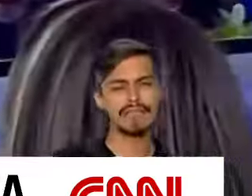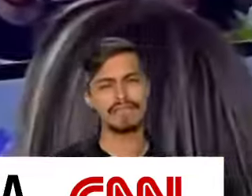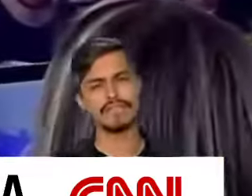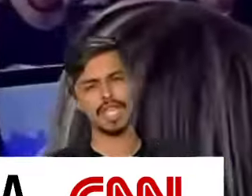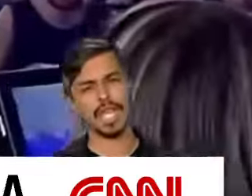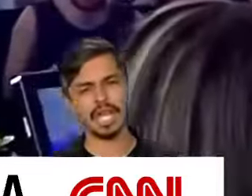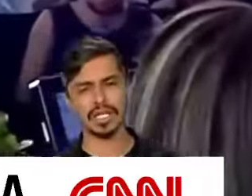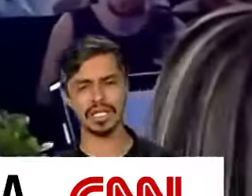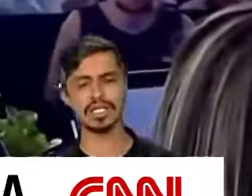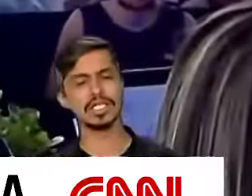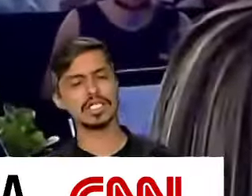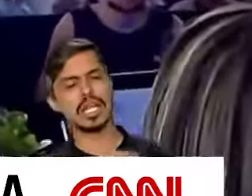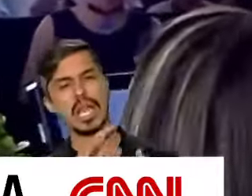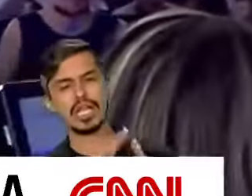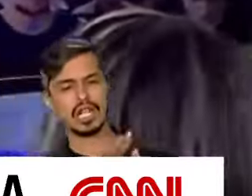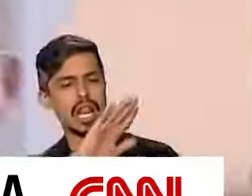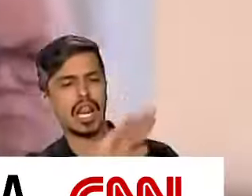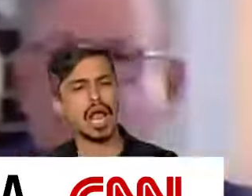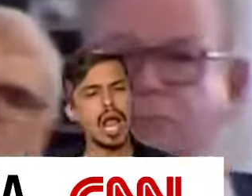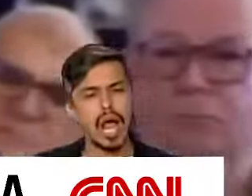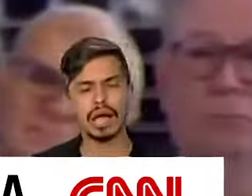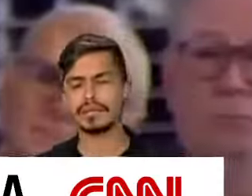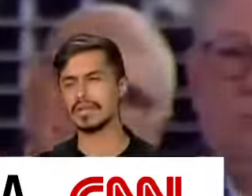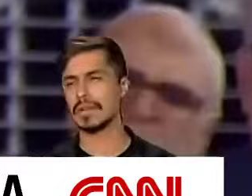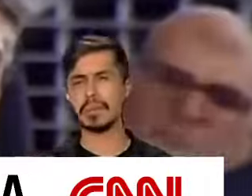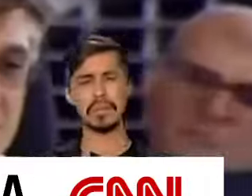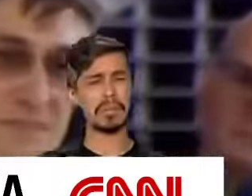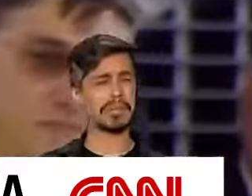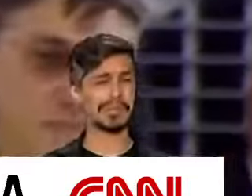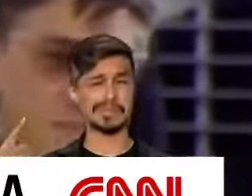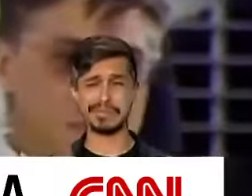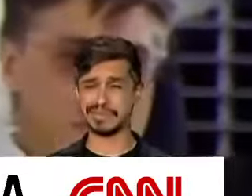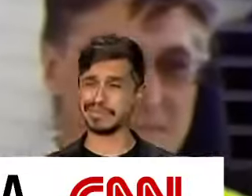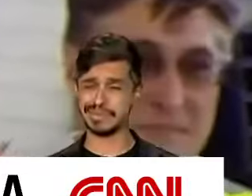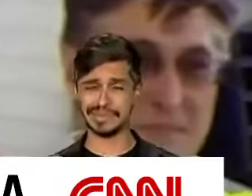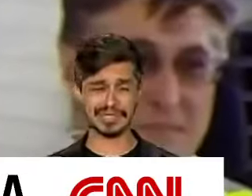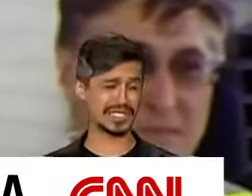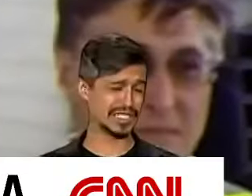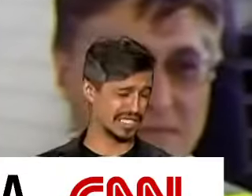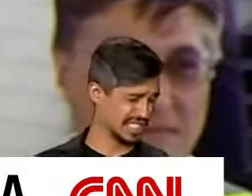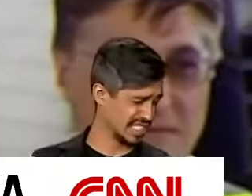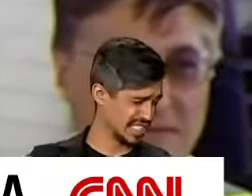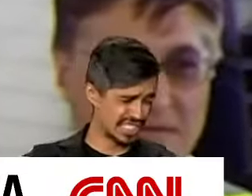era desapropriação de casa, era não sei das contas, ou seja, era um inferno.